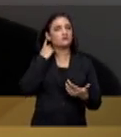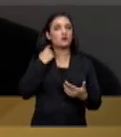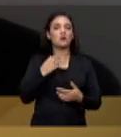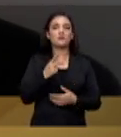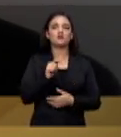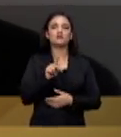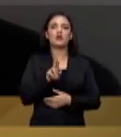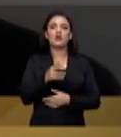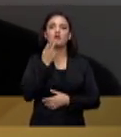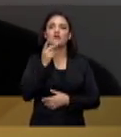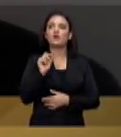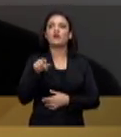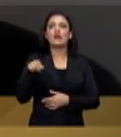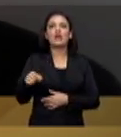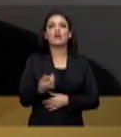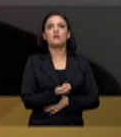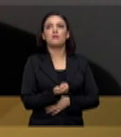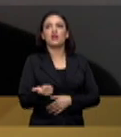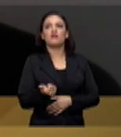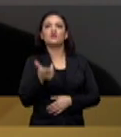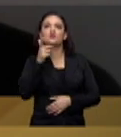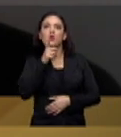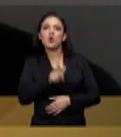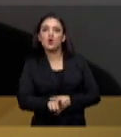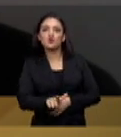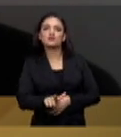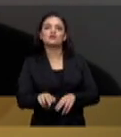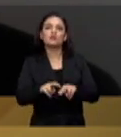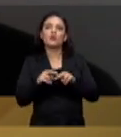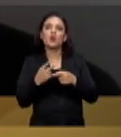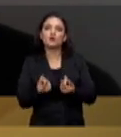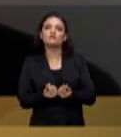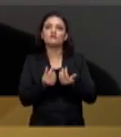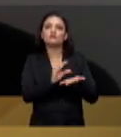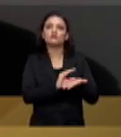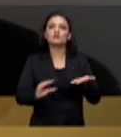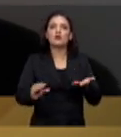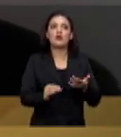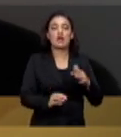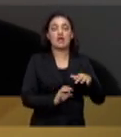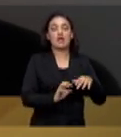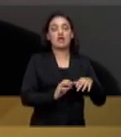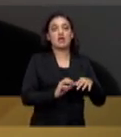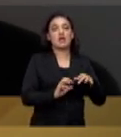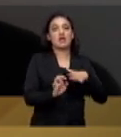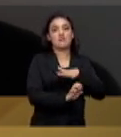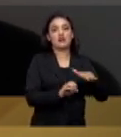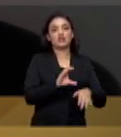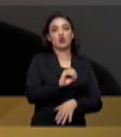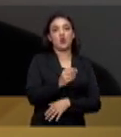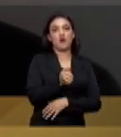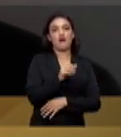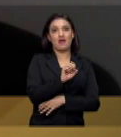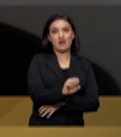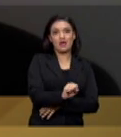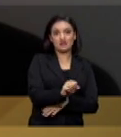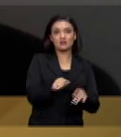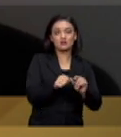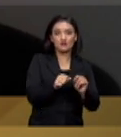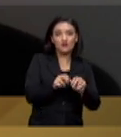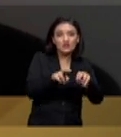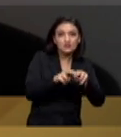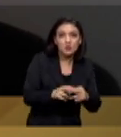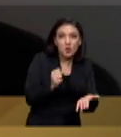PGR, beneficiado por vantagem devida paga pela construtora OAS com recursos advindos de